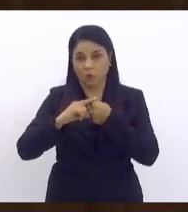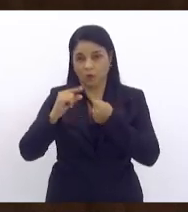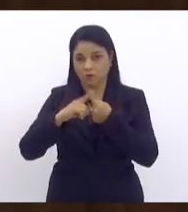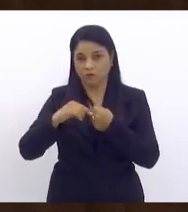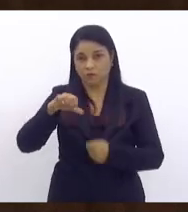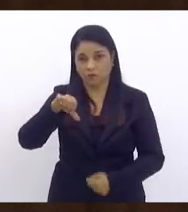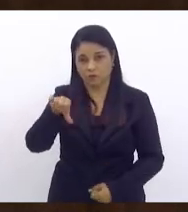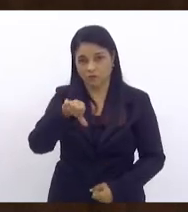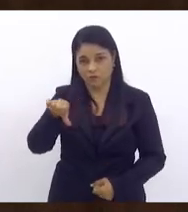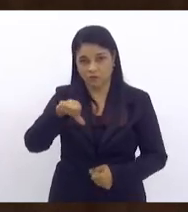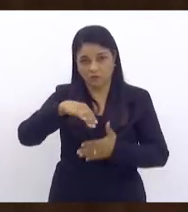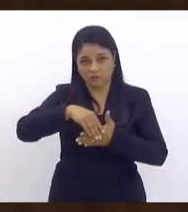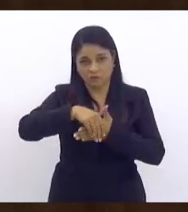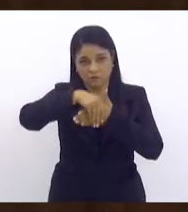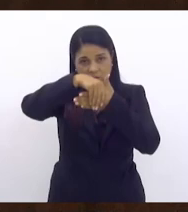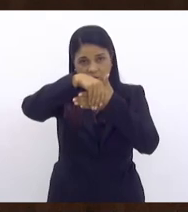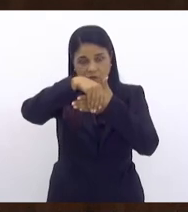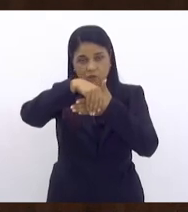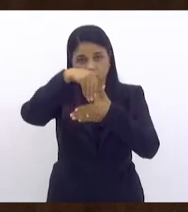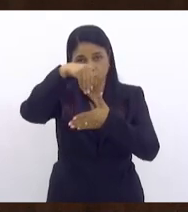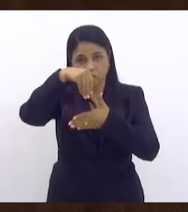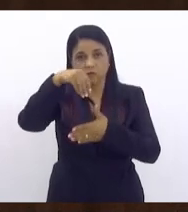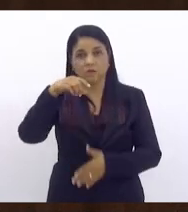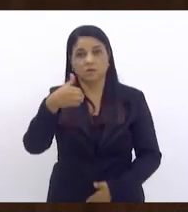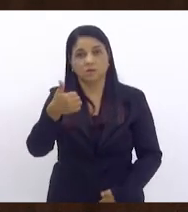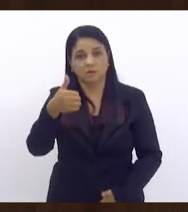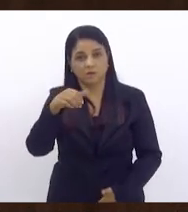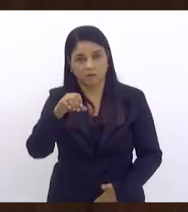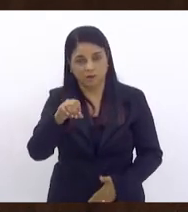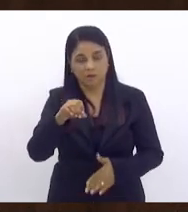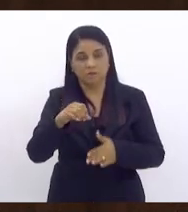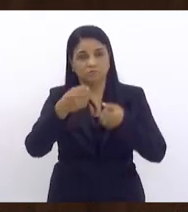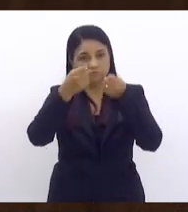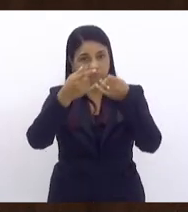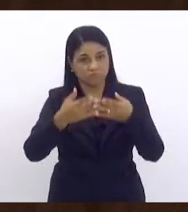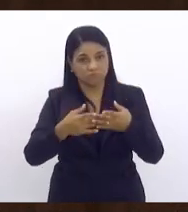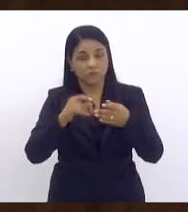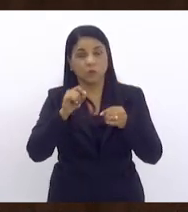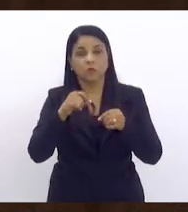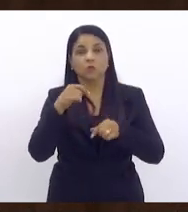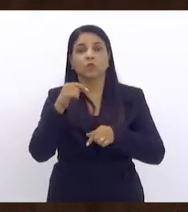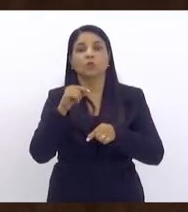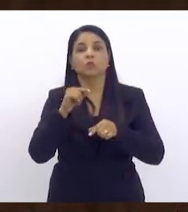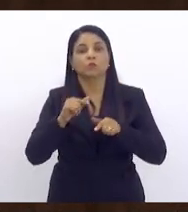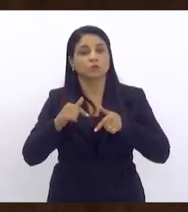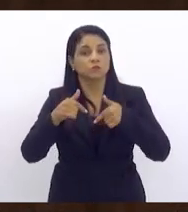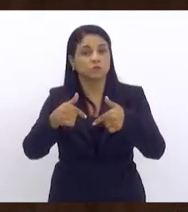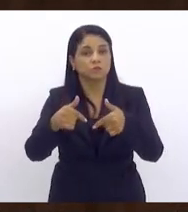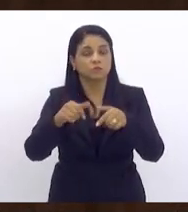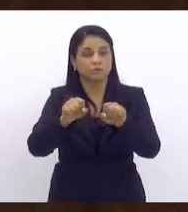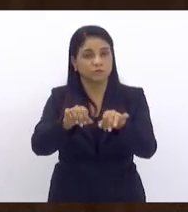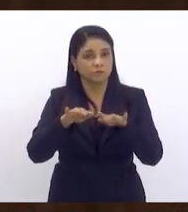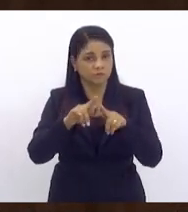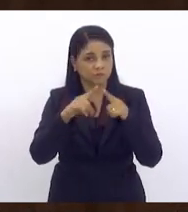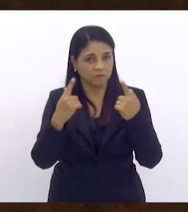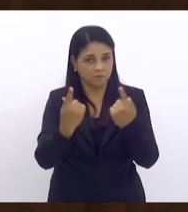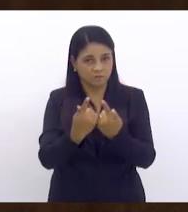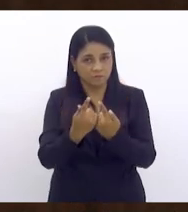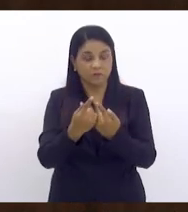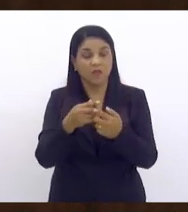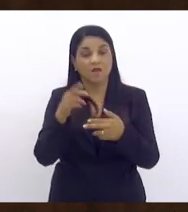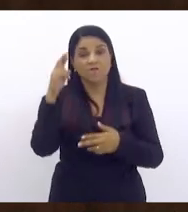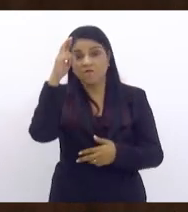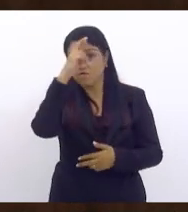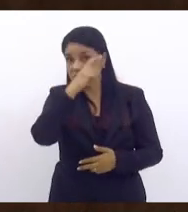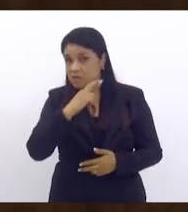99, no inciso 10, que fala sobre as atribuições da Assembleia Legislativa, coloca que é